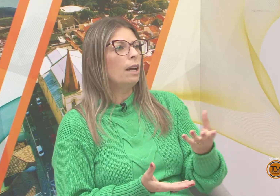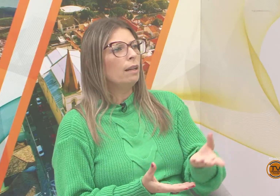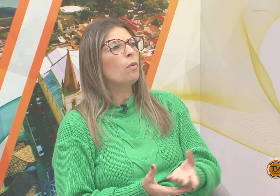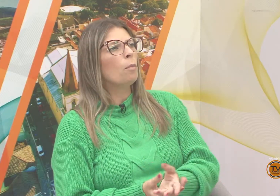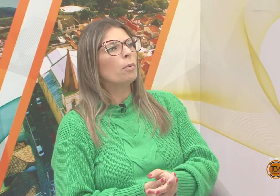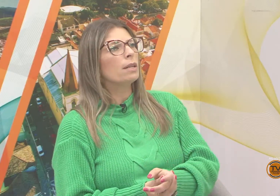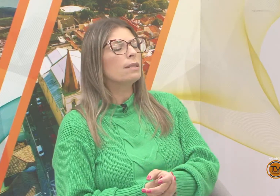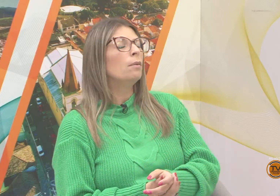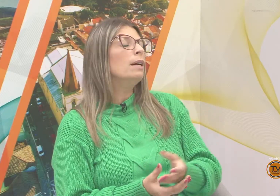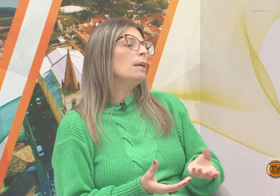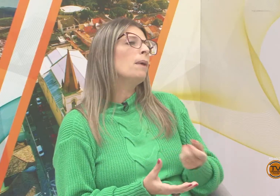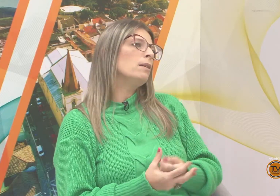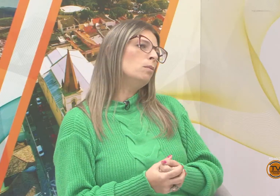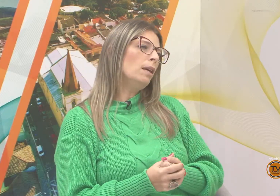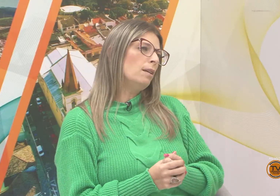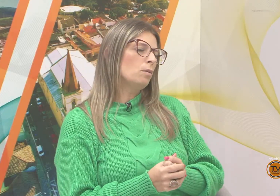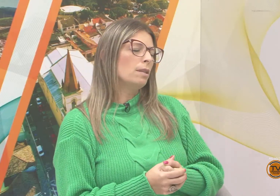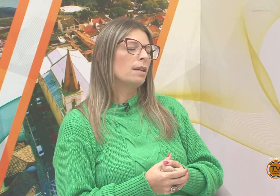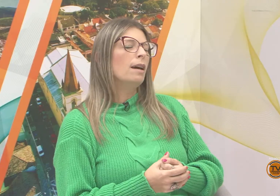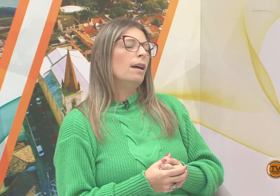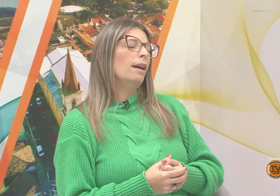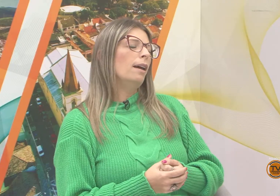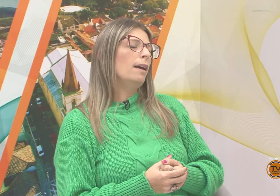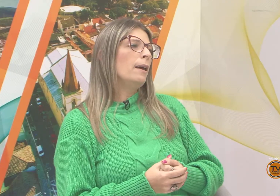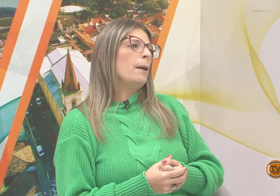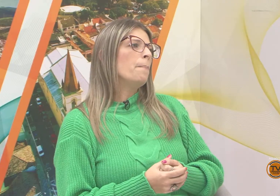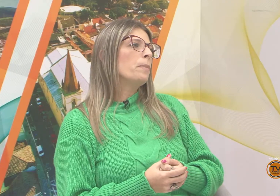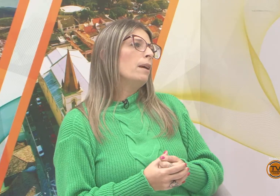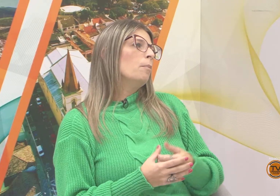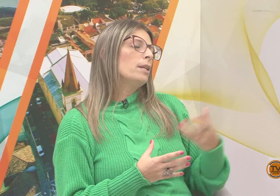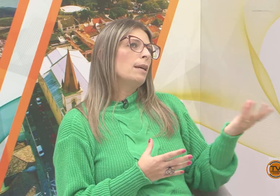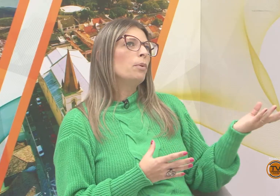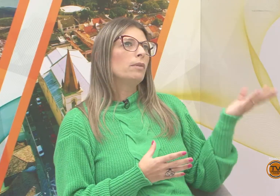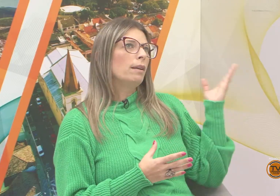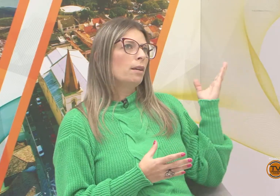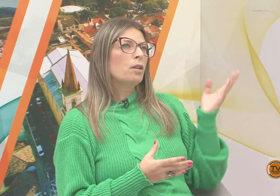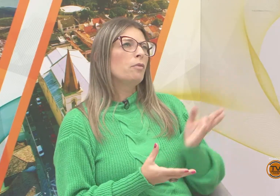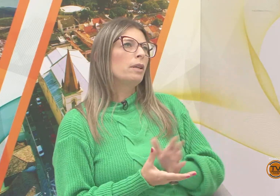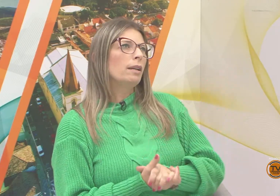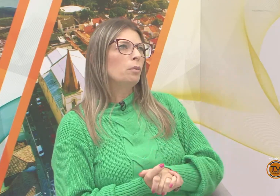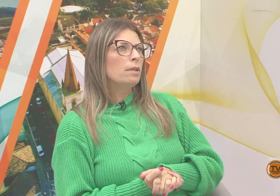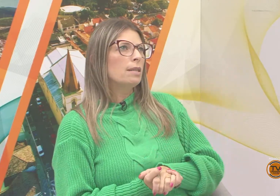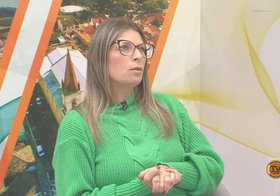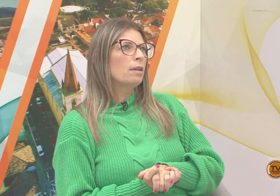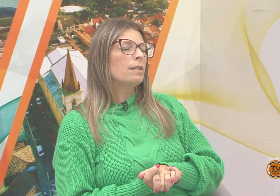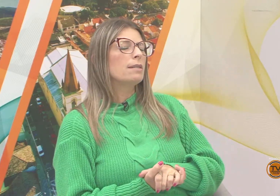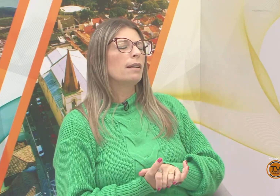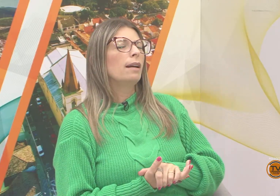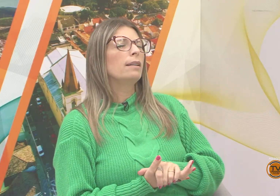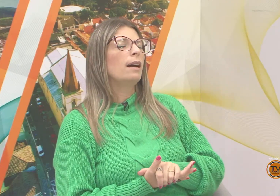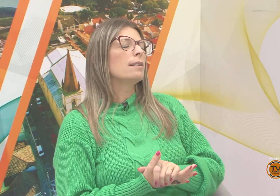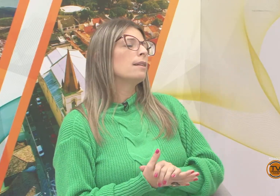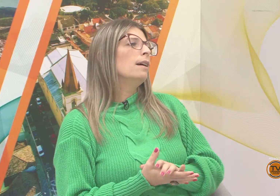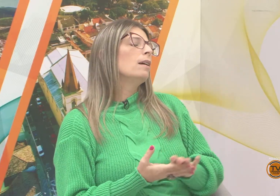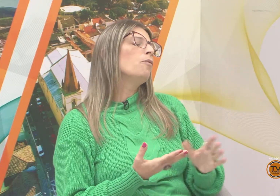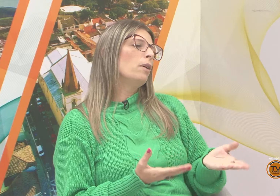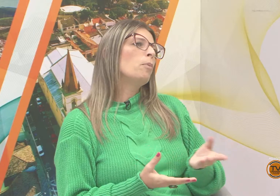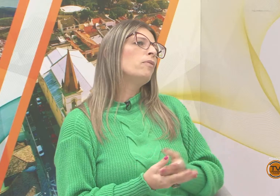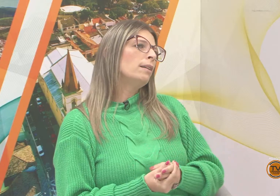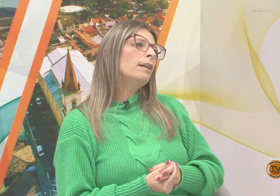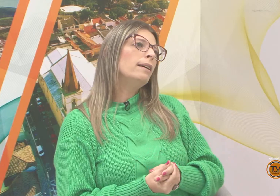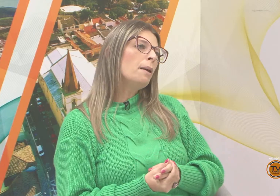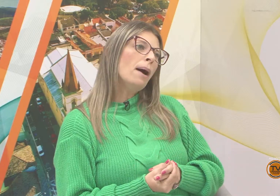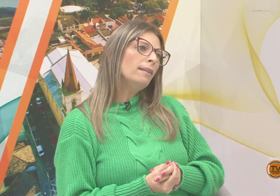contato direto com a população. E mais do que isso, Isa, por exemplo, acho que foi há 2 sessões atrás, que